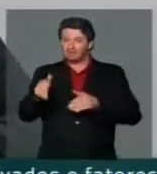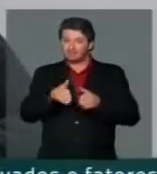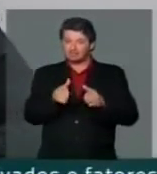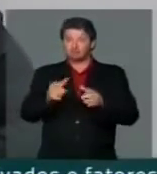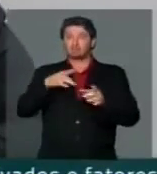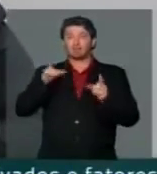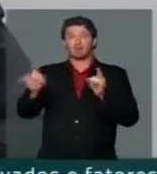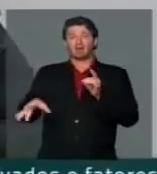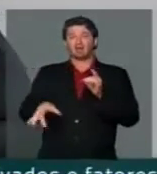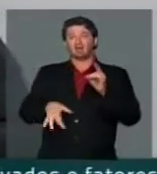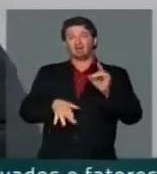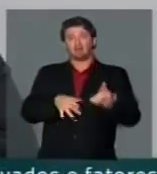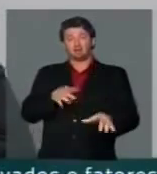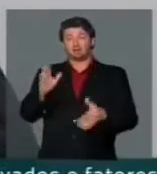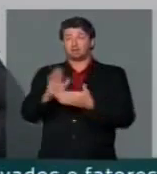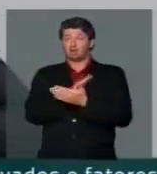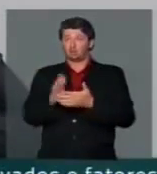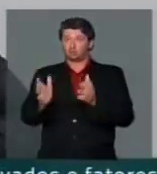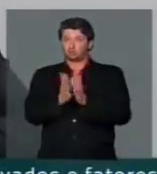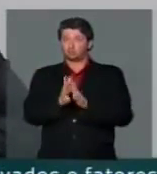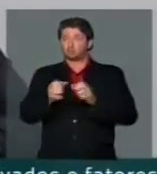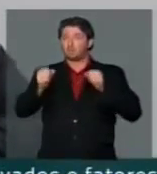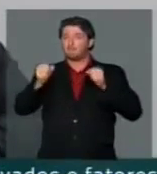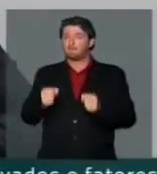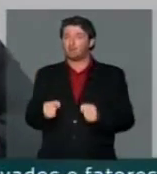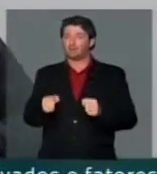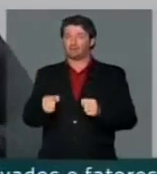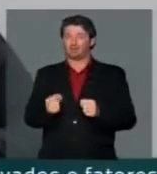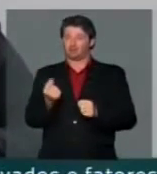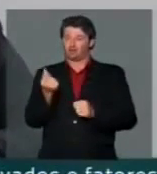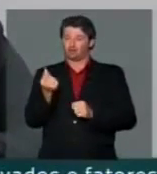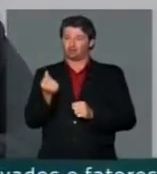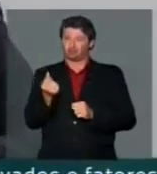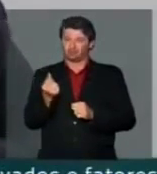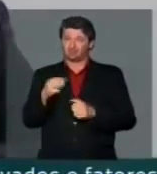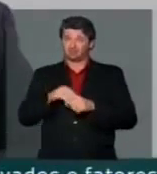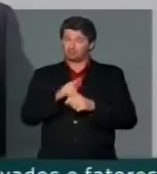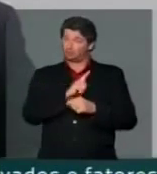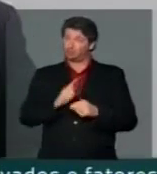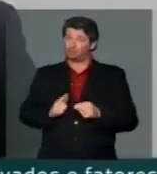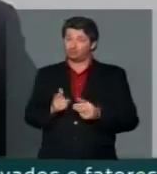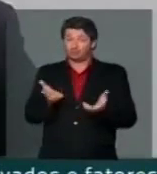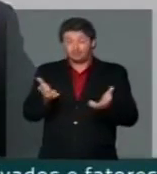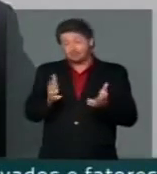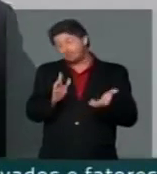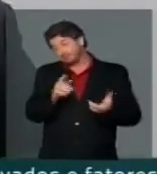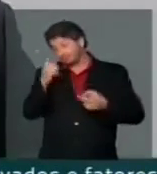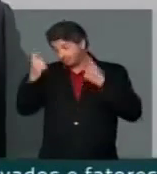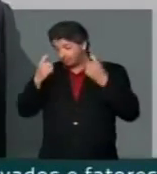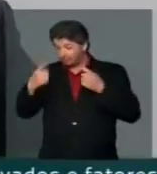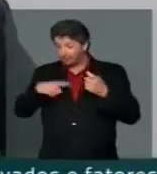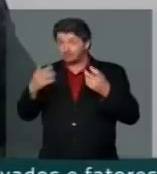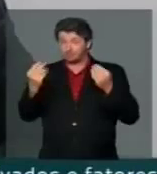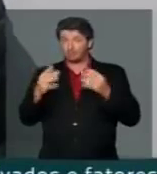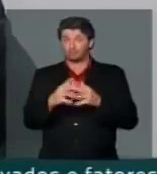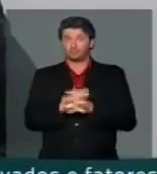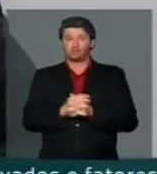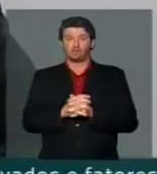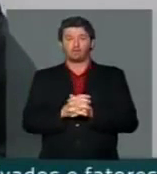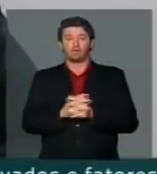está sendo abandonado por setores muito poderosos dentro da equação de governo. E isso nos preocupa demais.